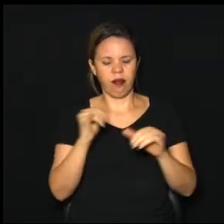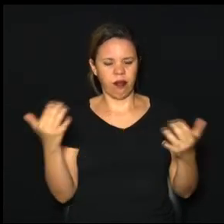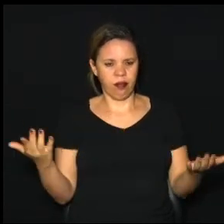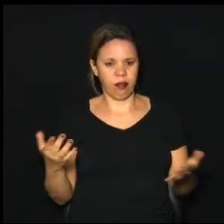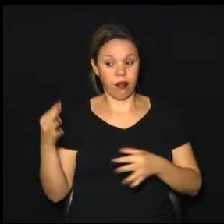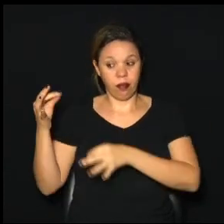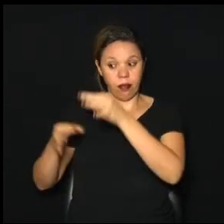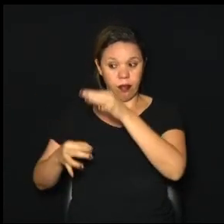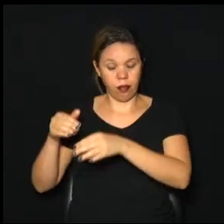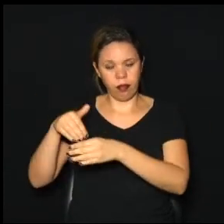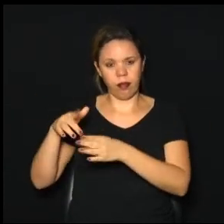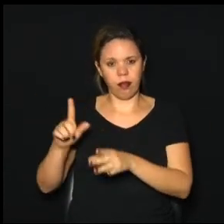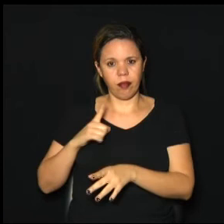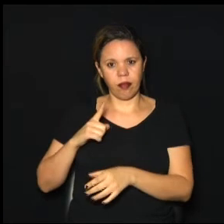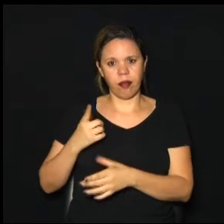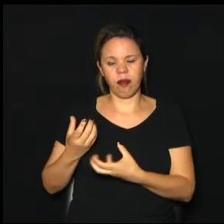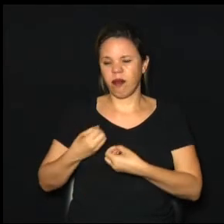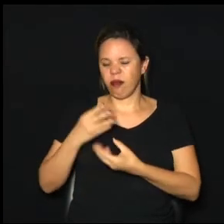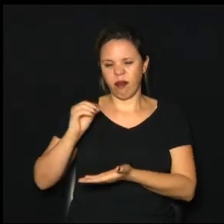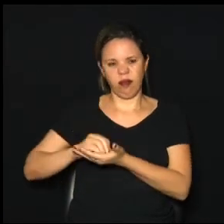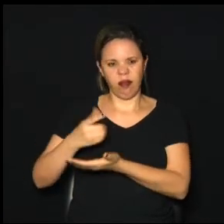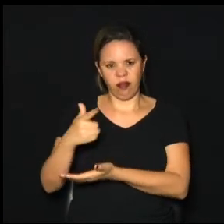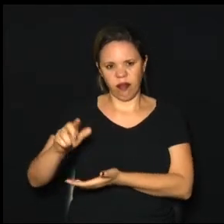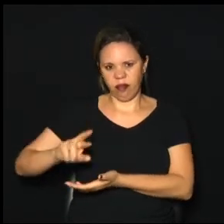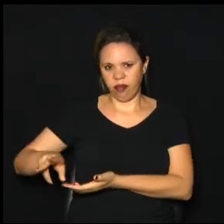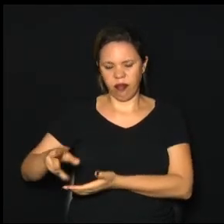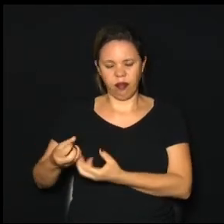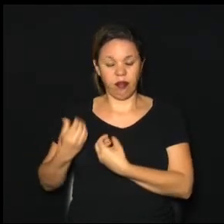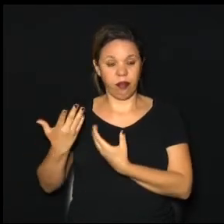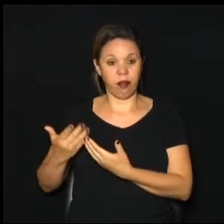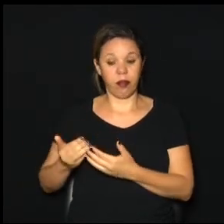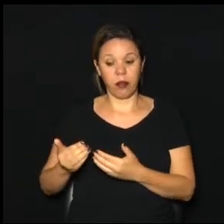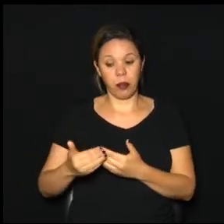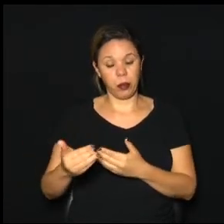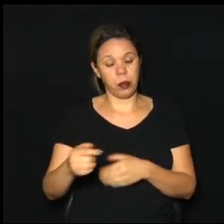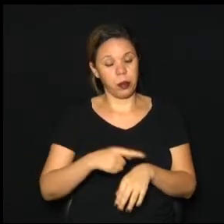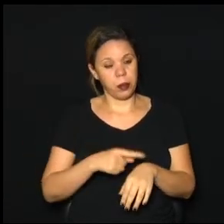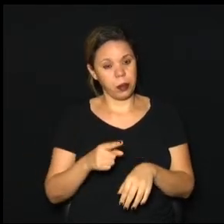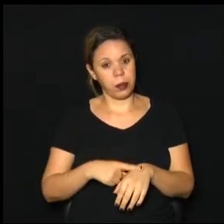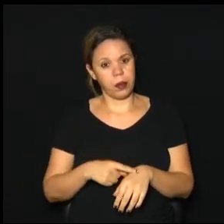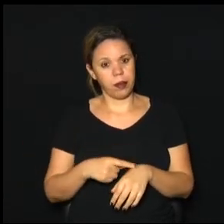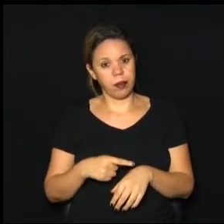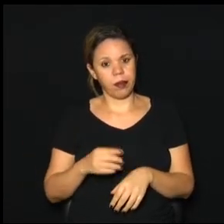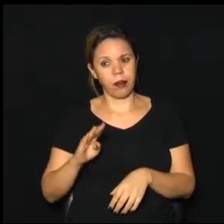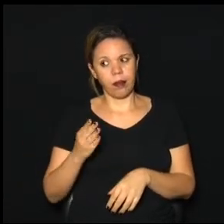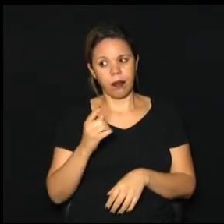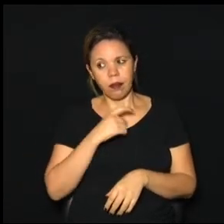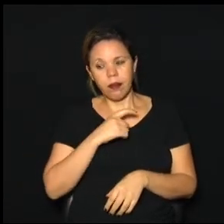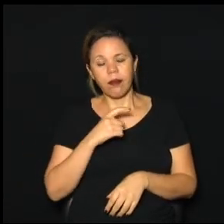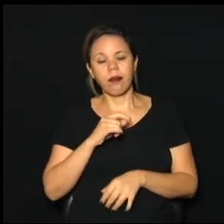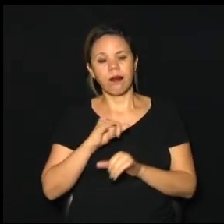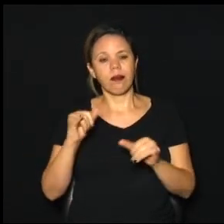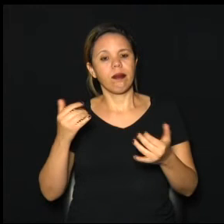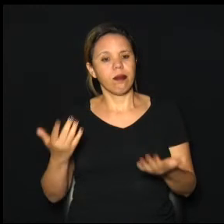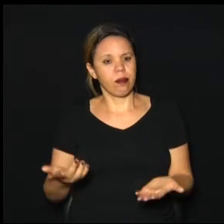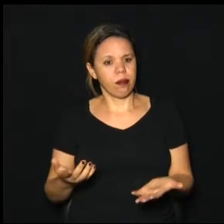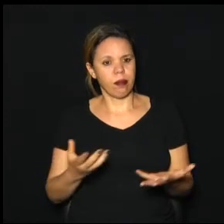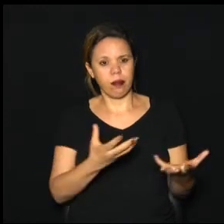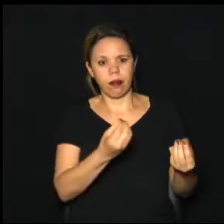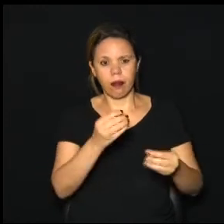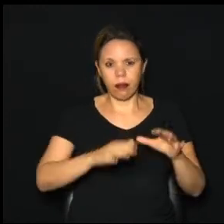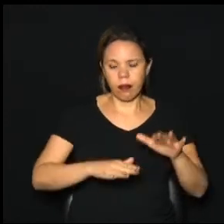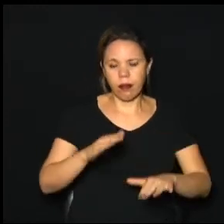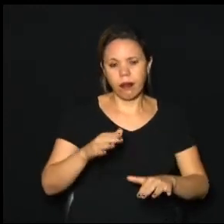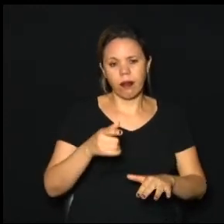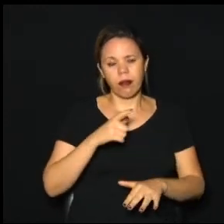tem chamado a fake news de desinformação. Então, em tempos de desinformação, em tempos de fake news, muitas vezes o